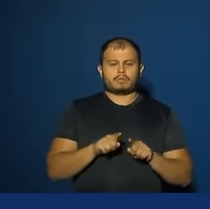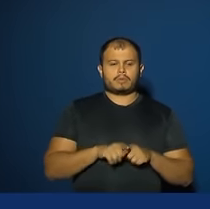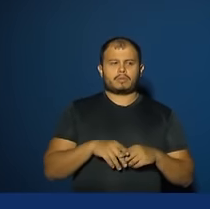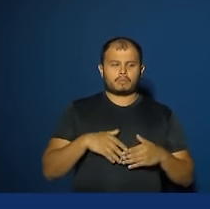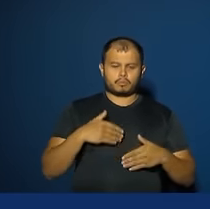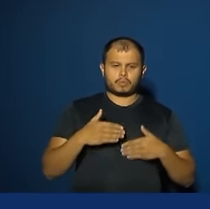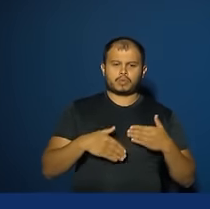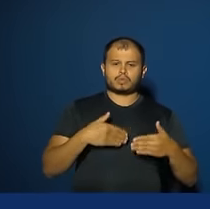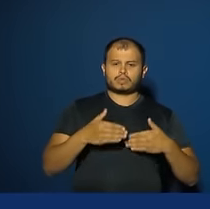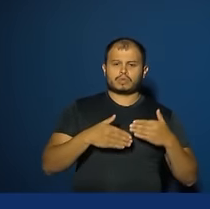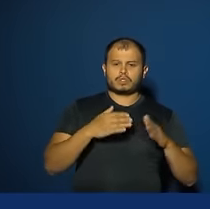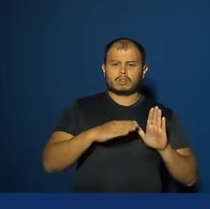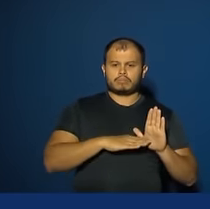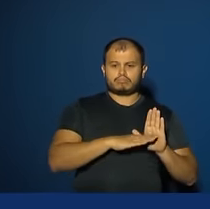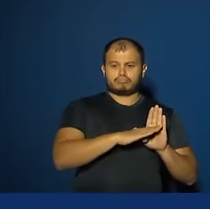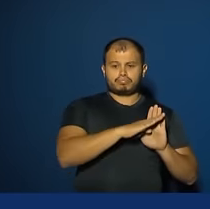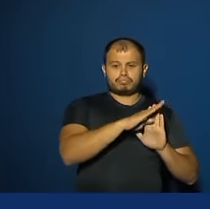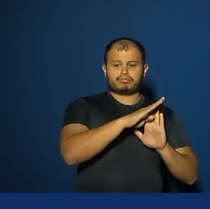quanto processos